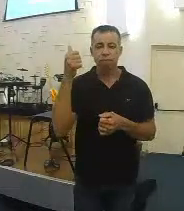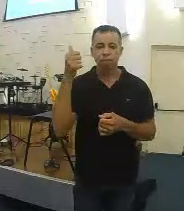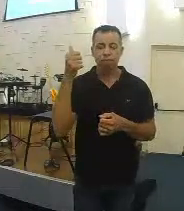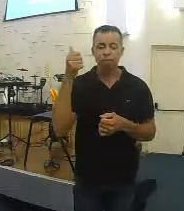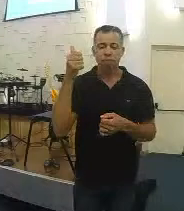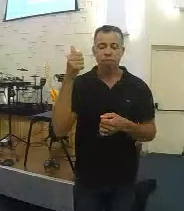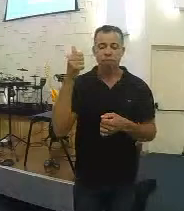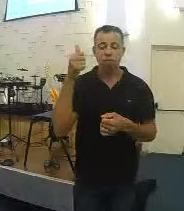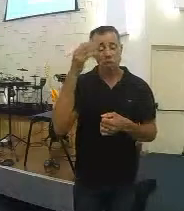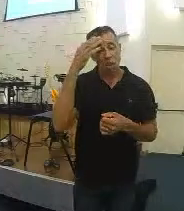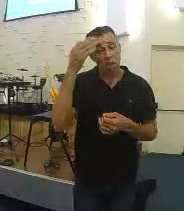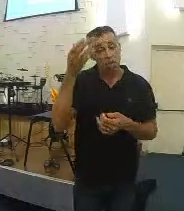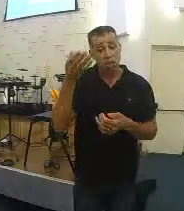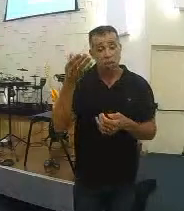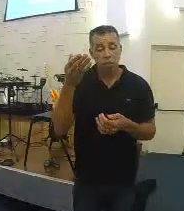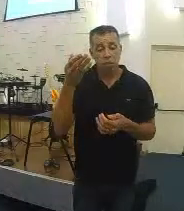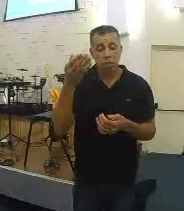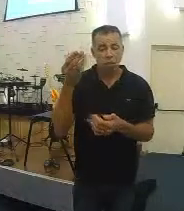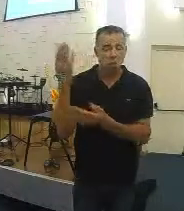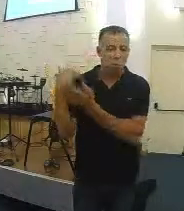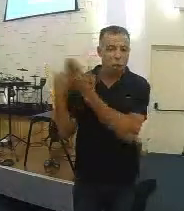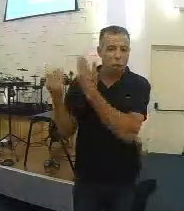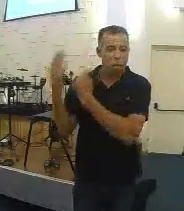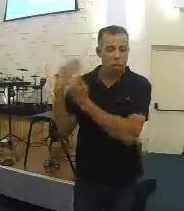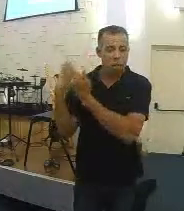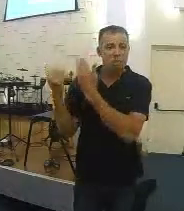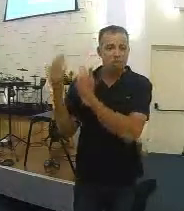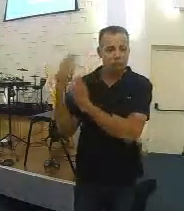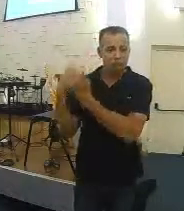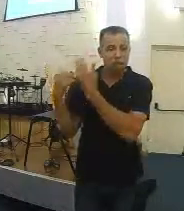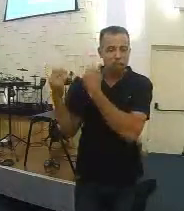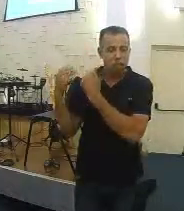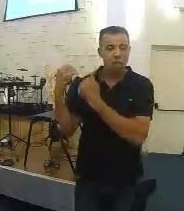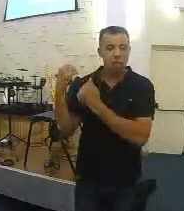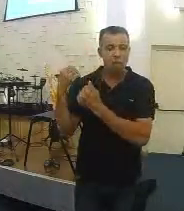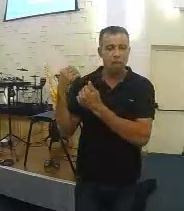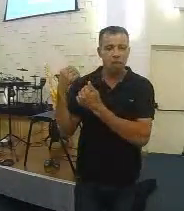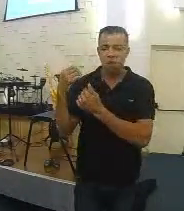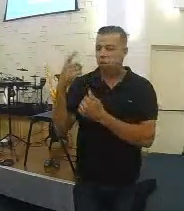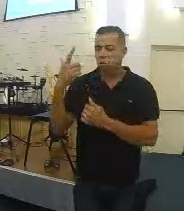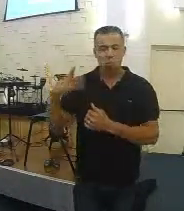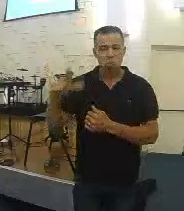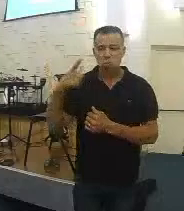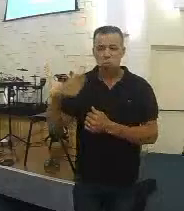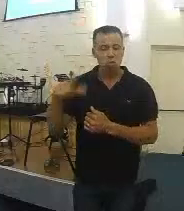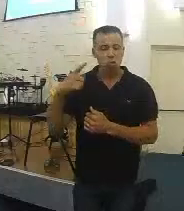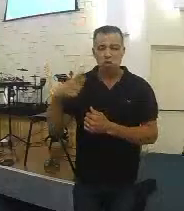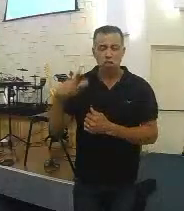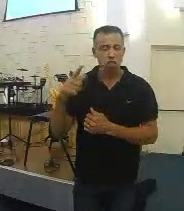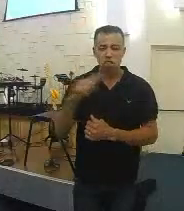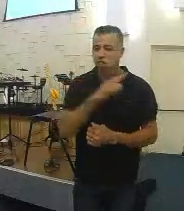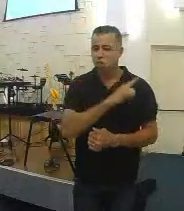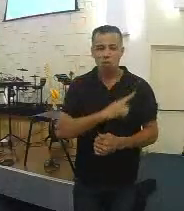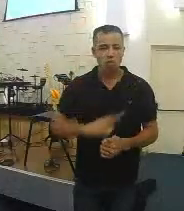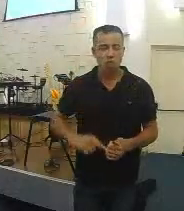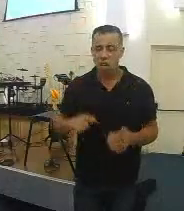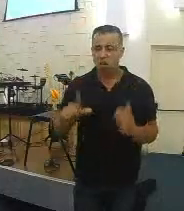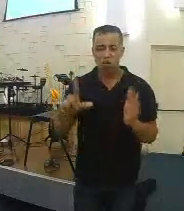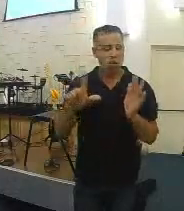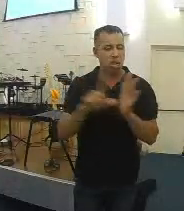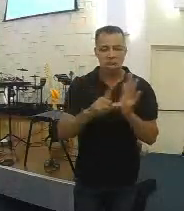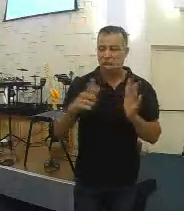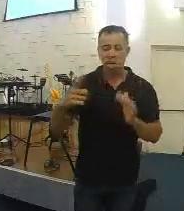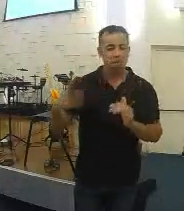Acredito que podemos dizer que era um período anárquico em Israel. Não havia governo, não havia lei, não